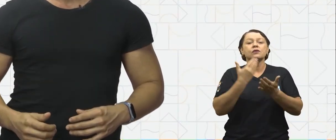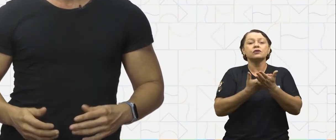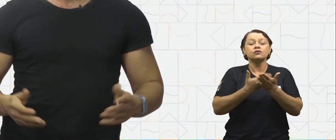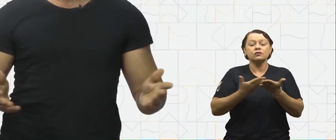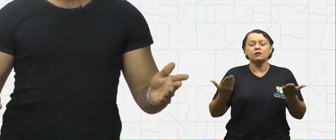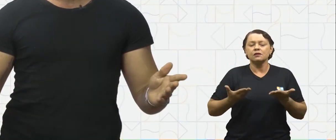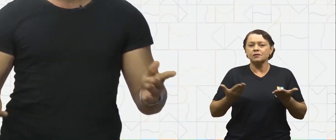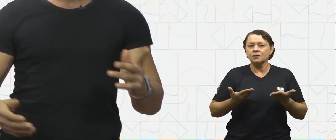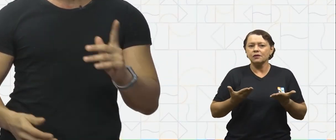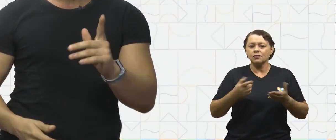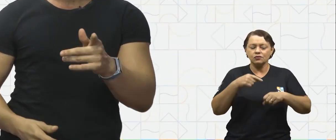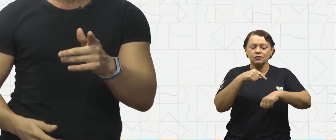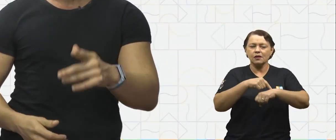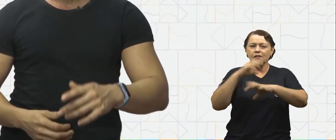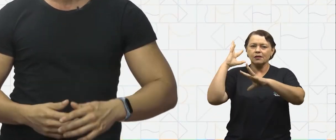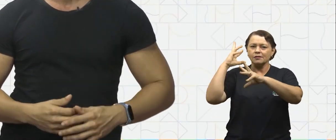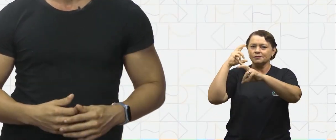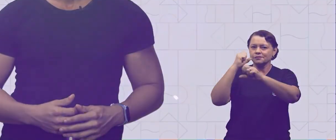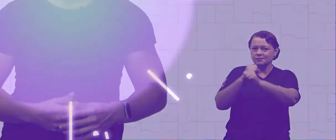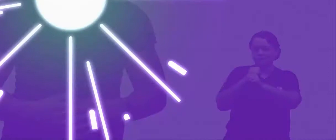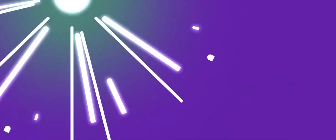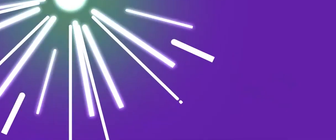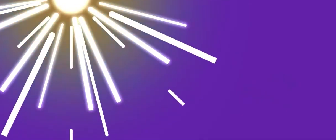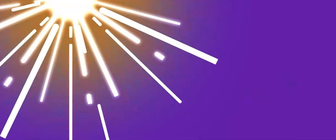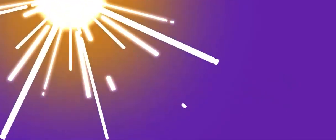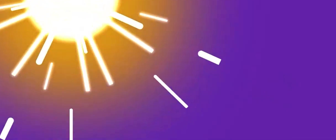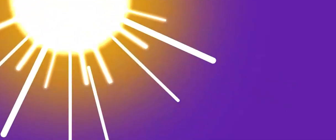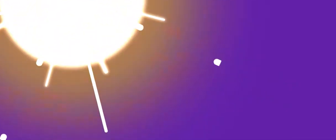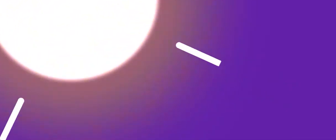de hoje. Chegou a hora da revisão.